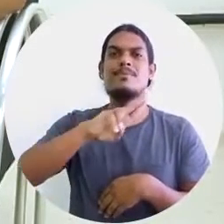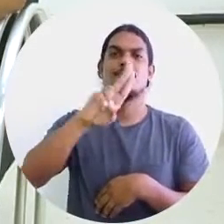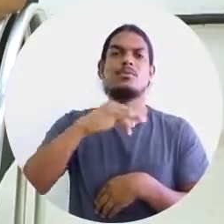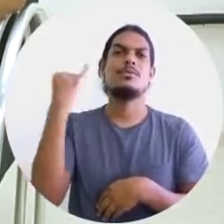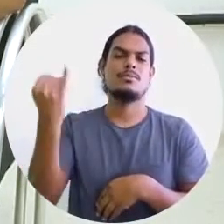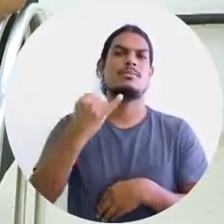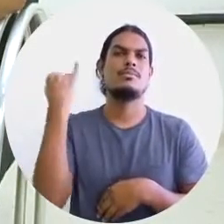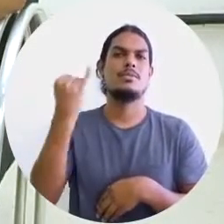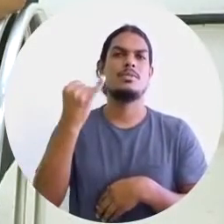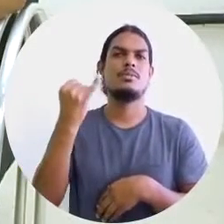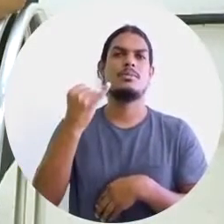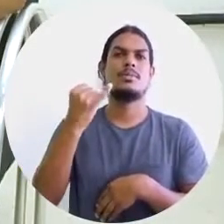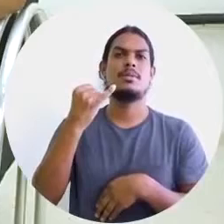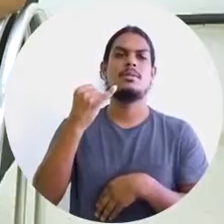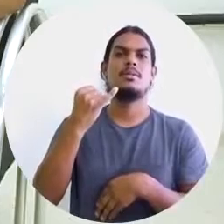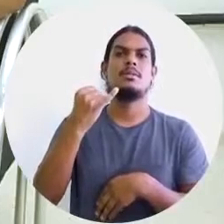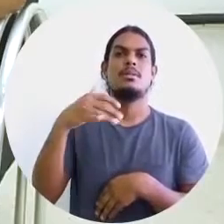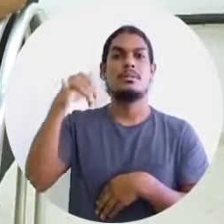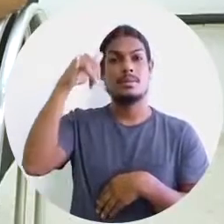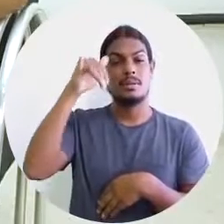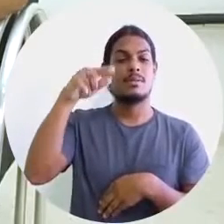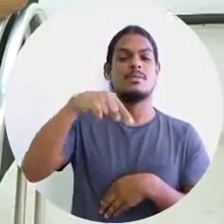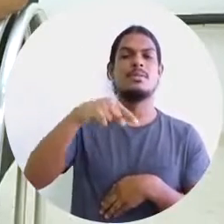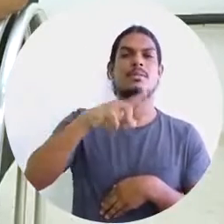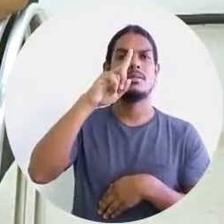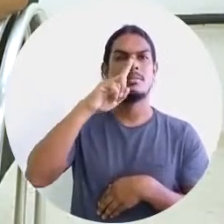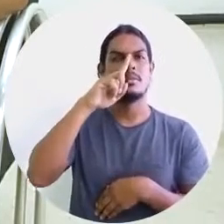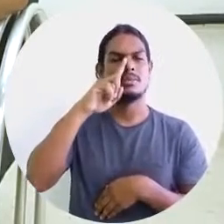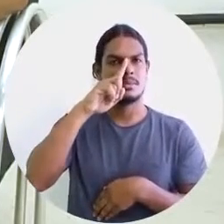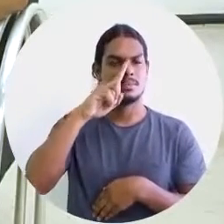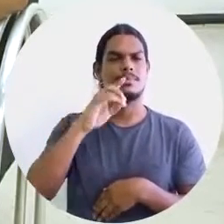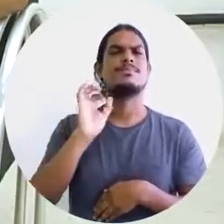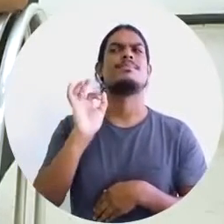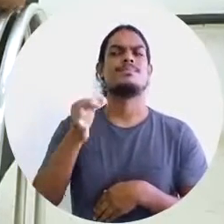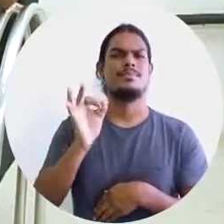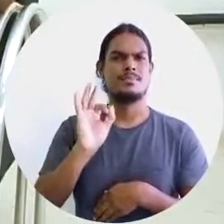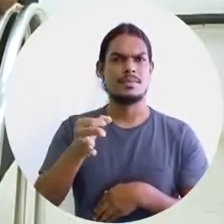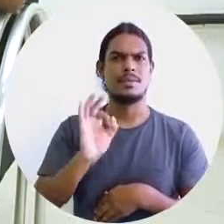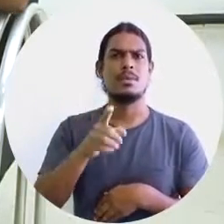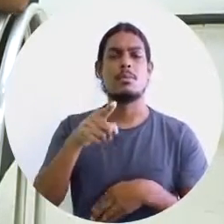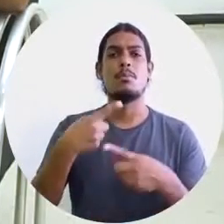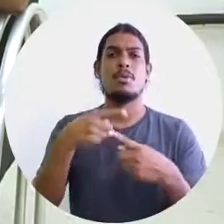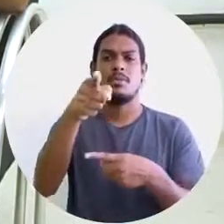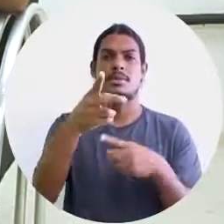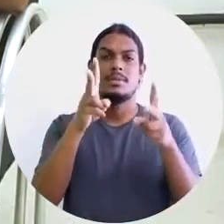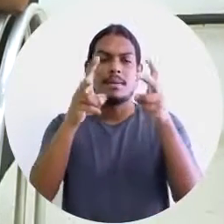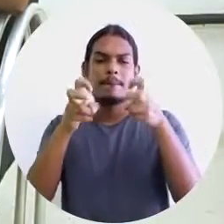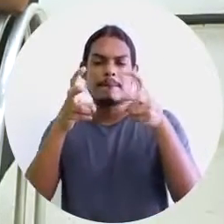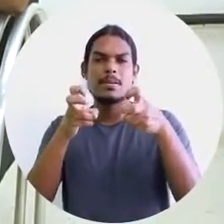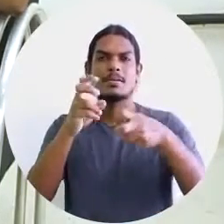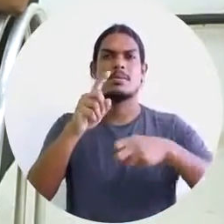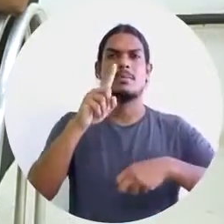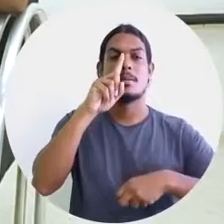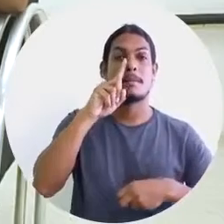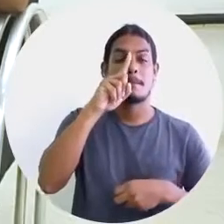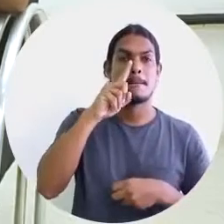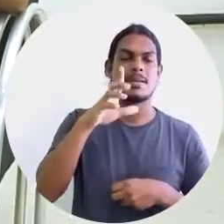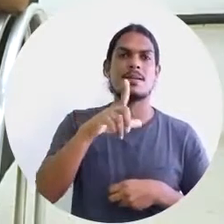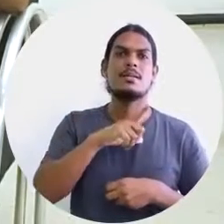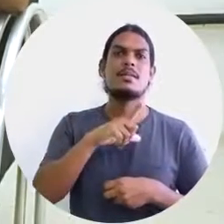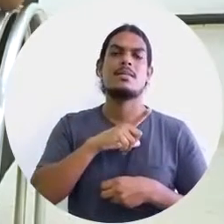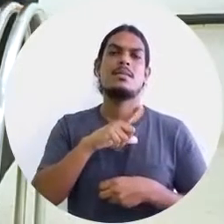a redução ou eliminação daquele risco, concorda? Positivo. Então, toda vez que você identifica um risco, você tem uma fonte